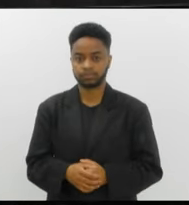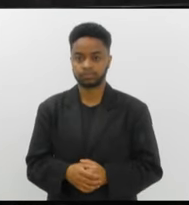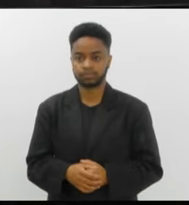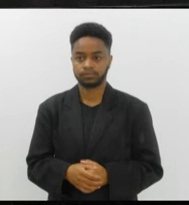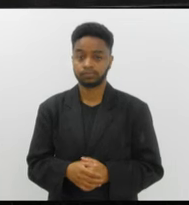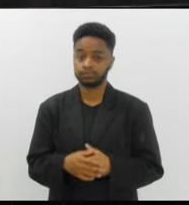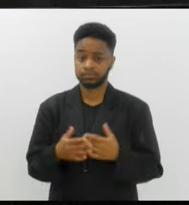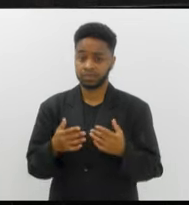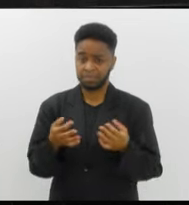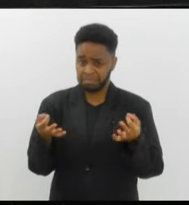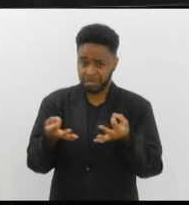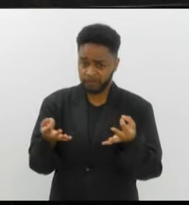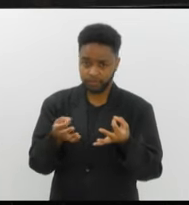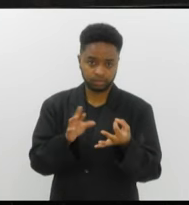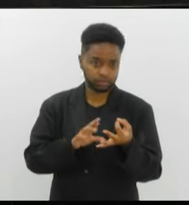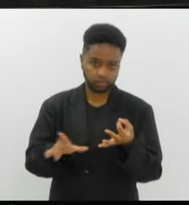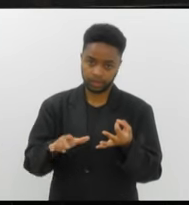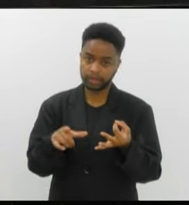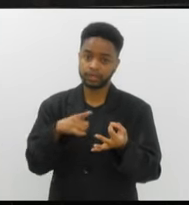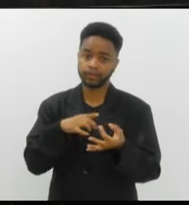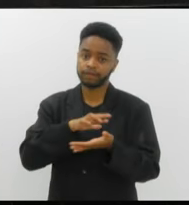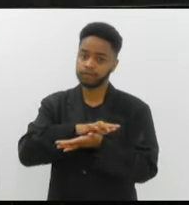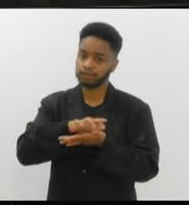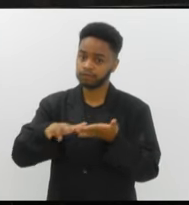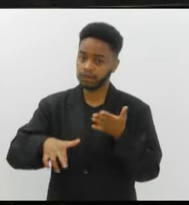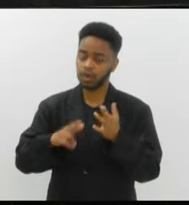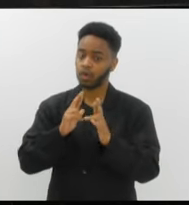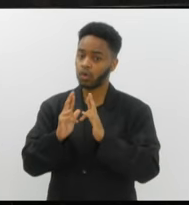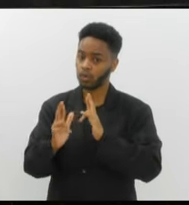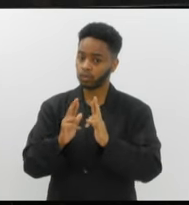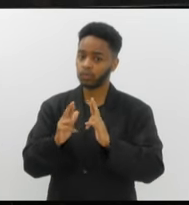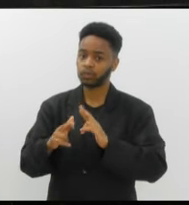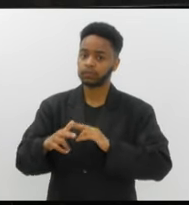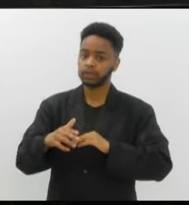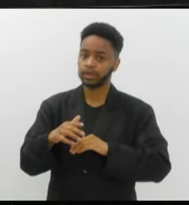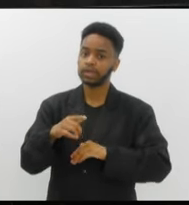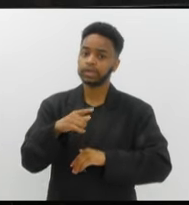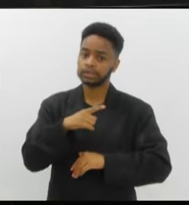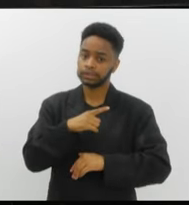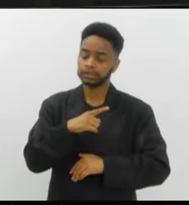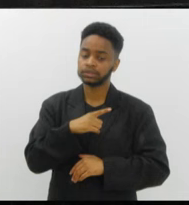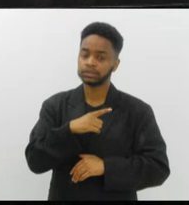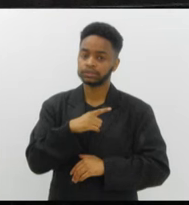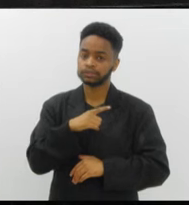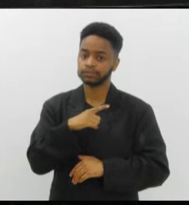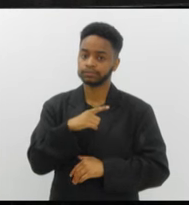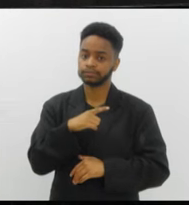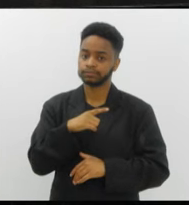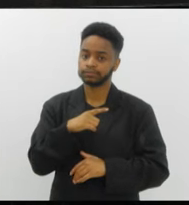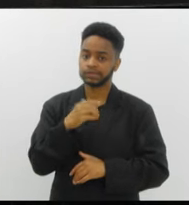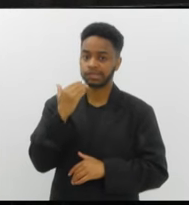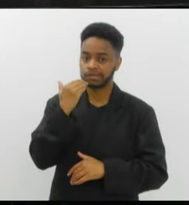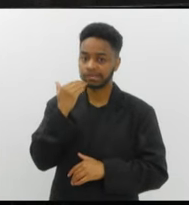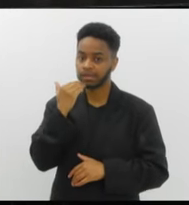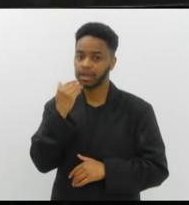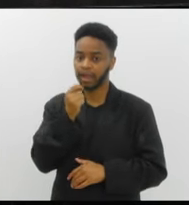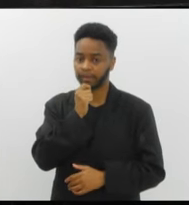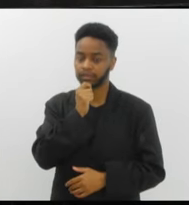em um brinco. Tem muitas rodovias estaduais que estão em estado ainda bastante